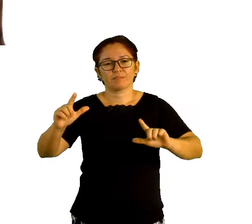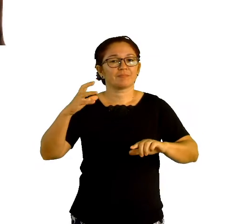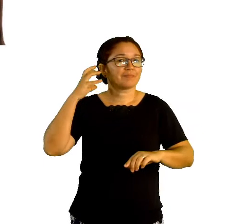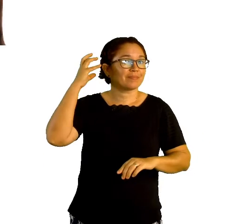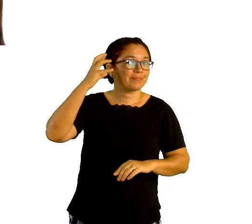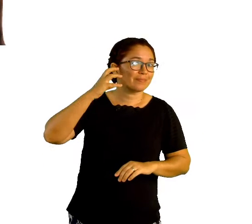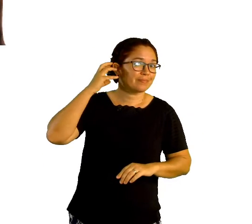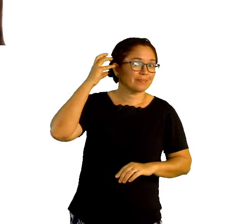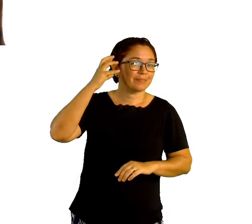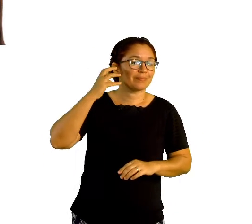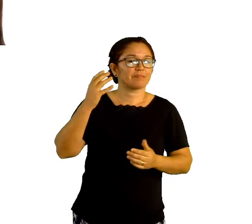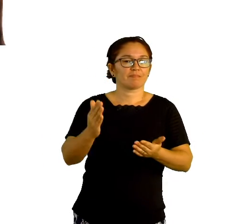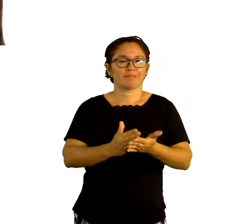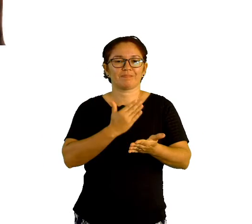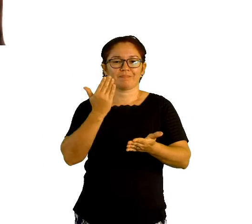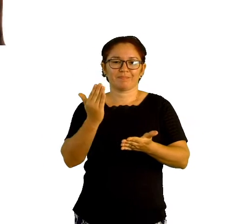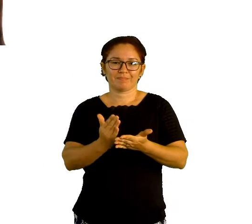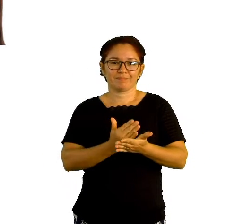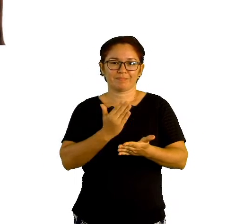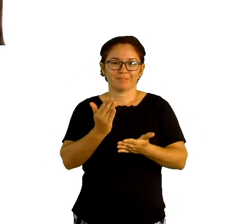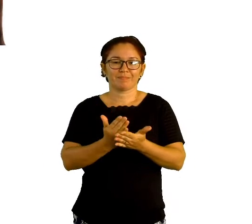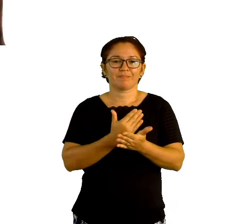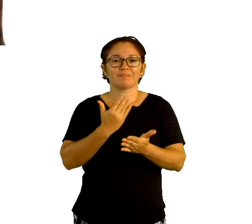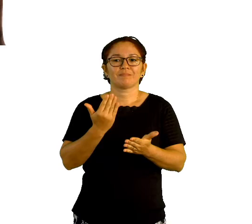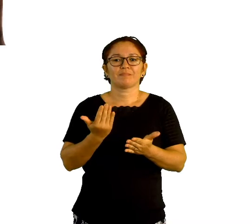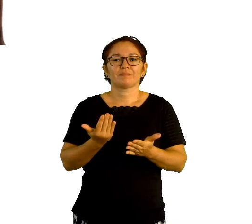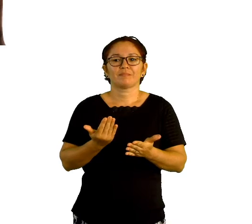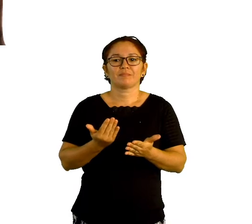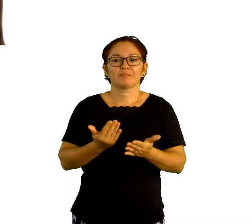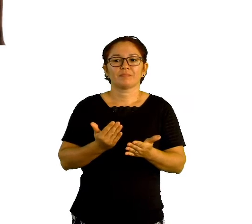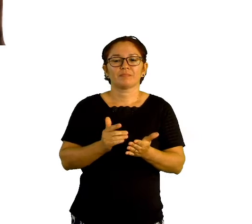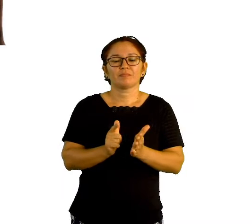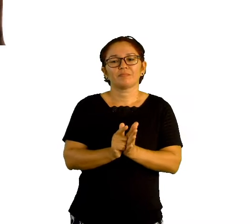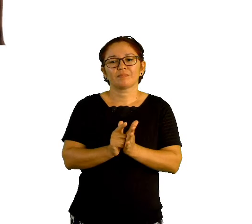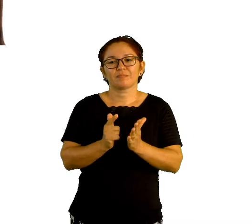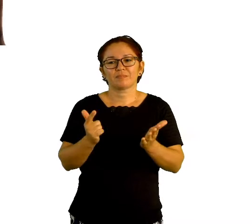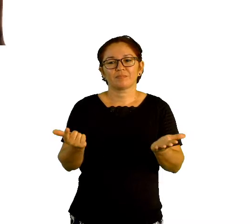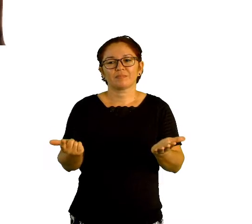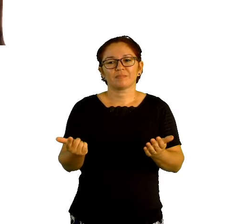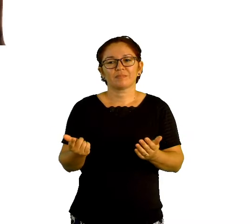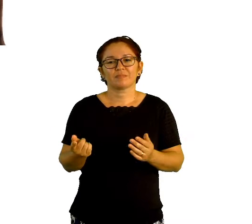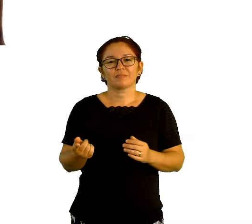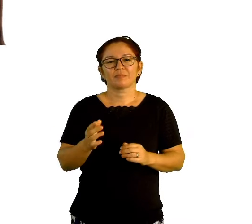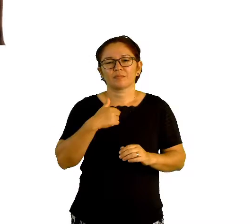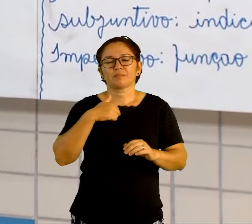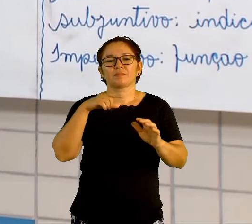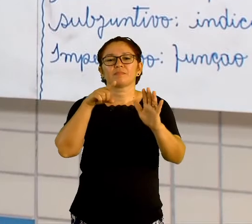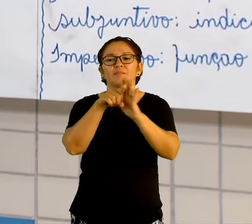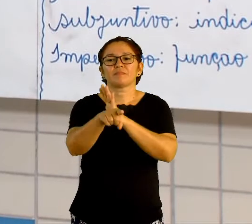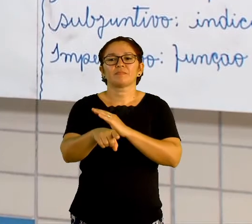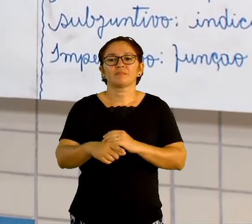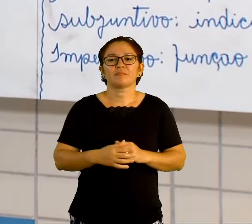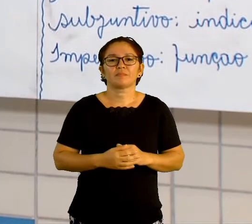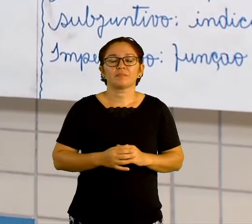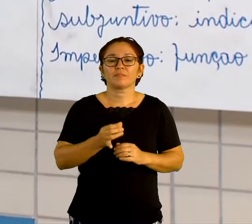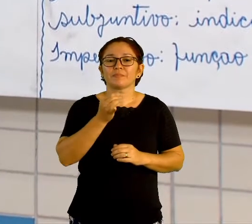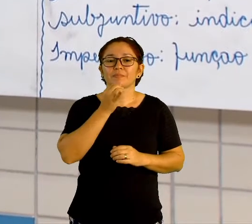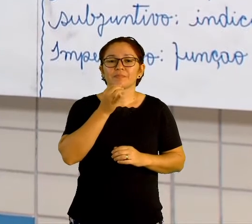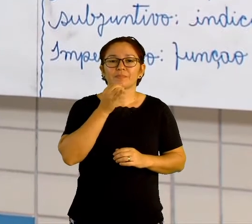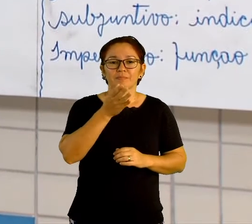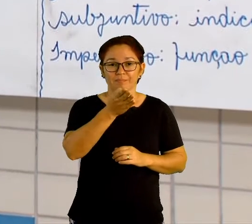rádio, revista, jornal, né? E aí eu pergunto, qual de vocês que está em casa, por